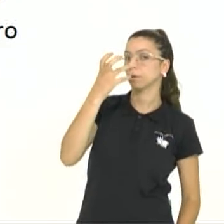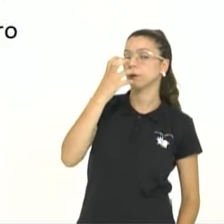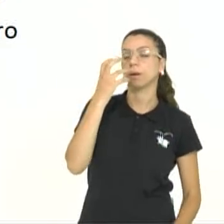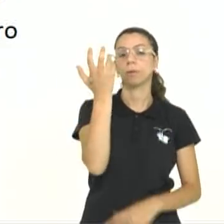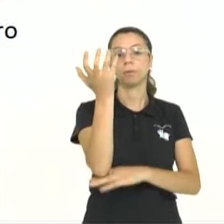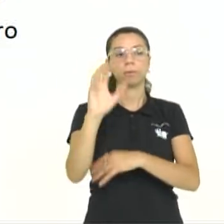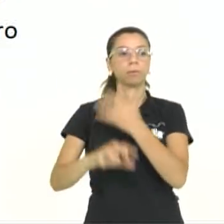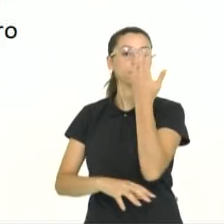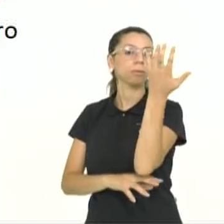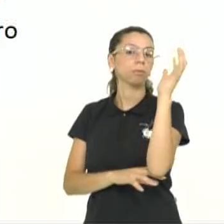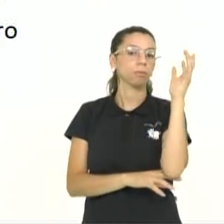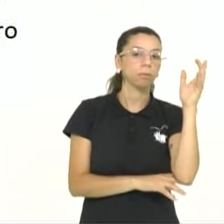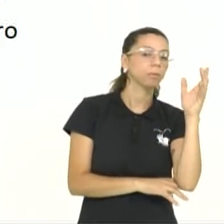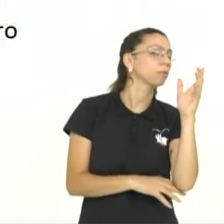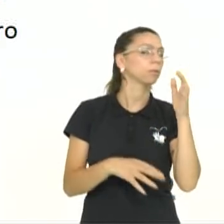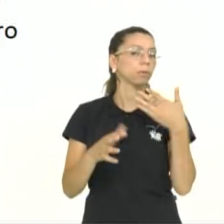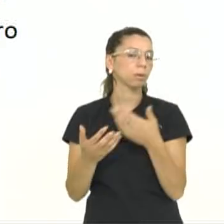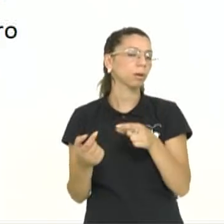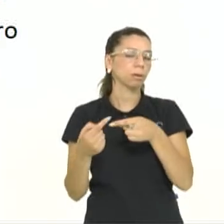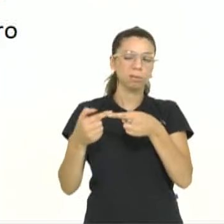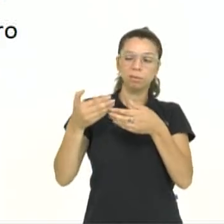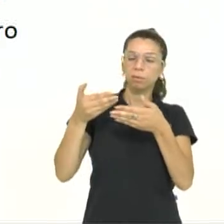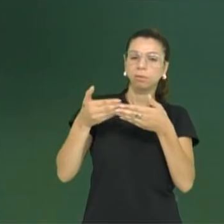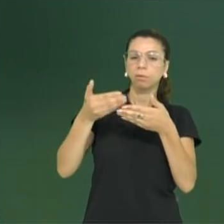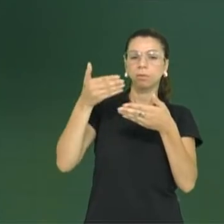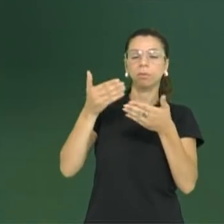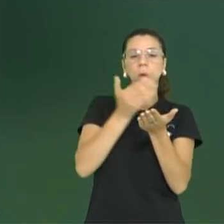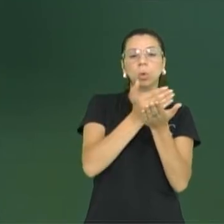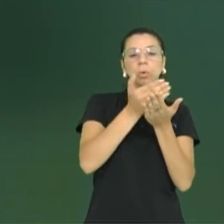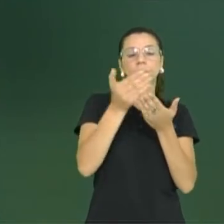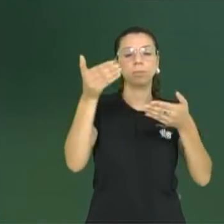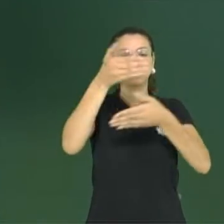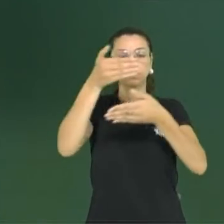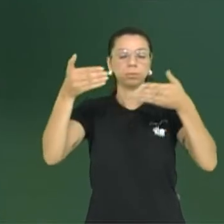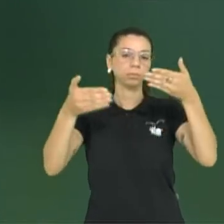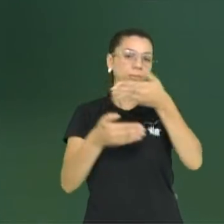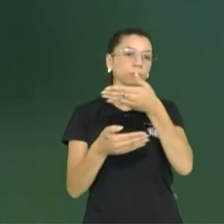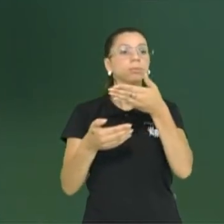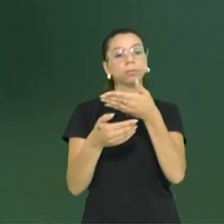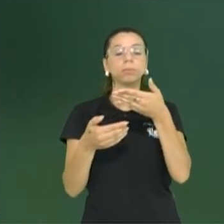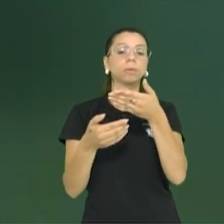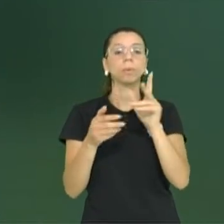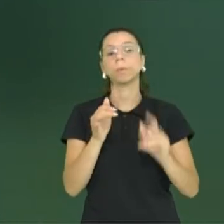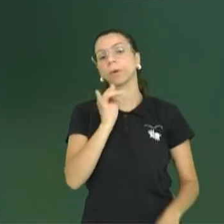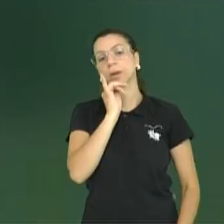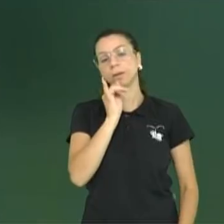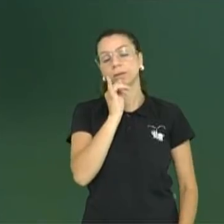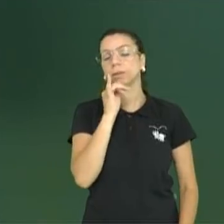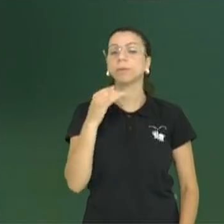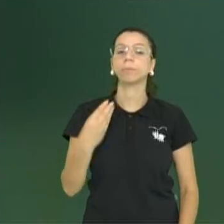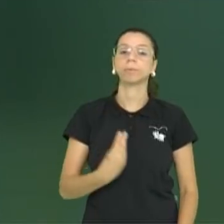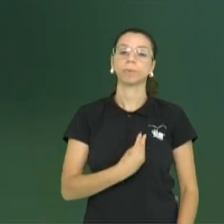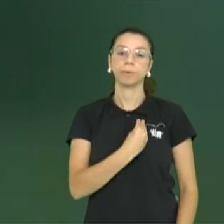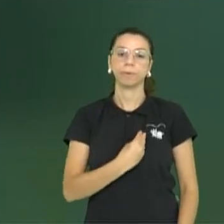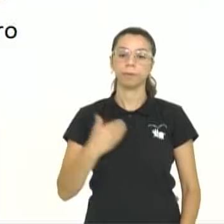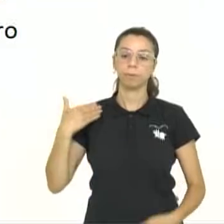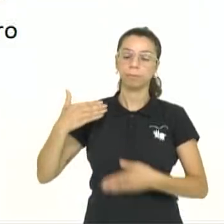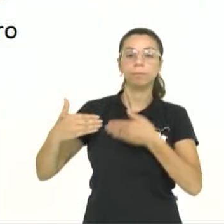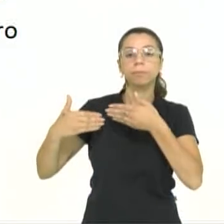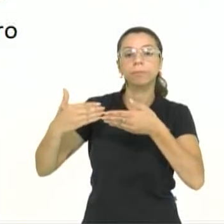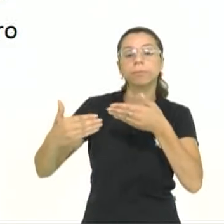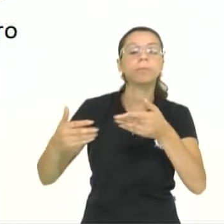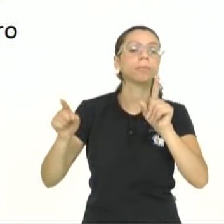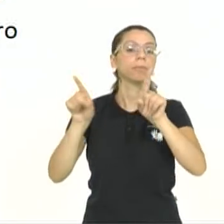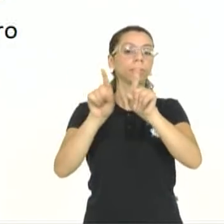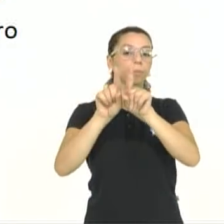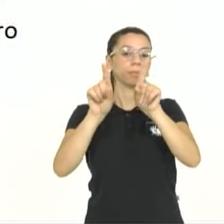árvores e arbustos, que nós vimos lá na imagem, lá no início na nossa pergunta, são exemplos de seres vivos cujos organismos são